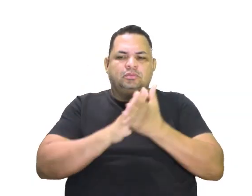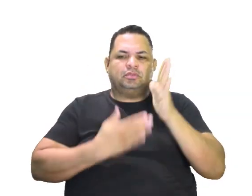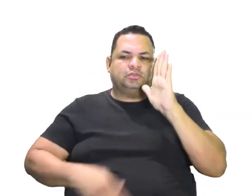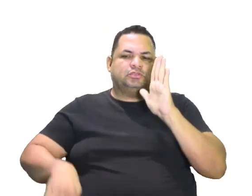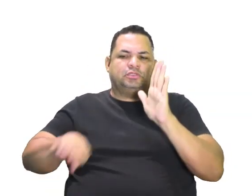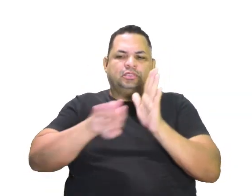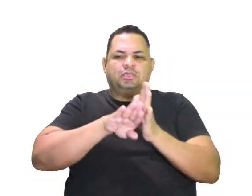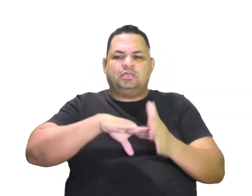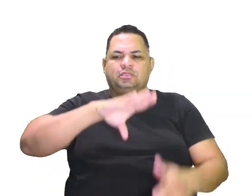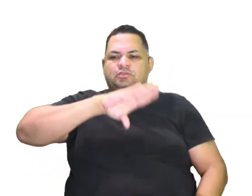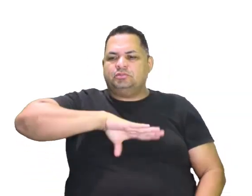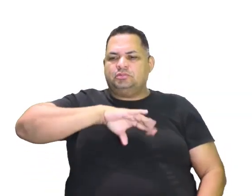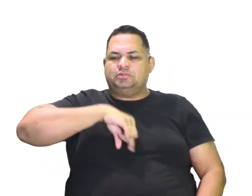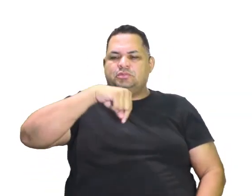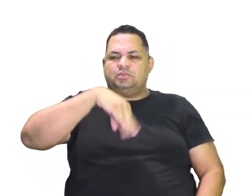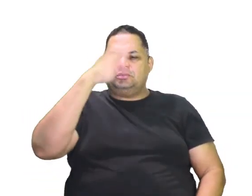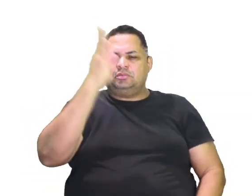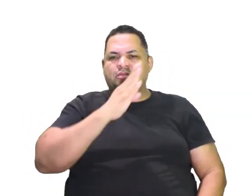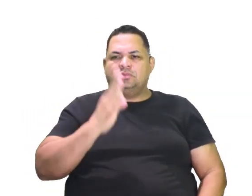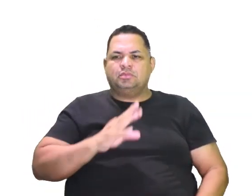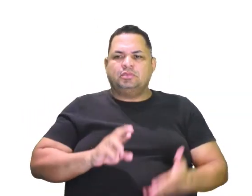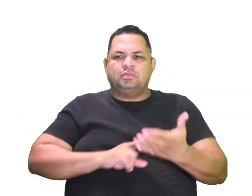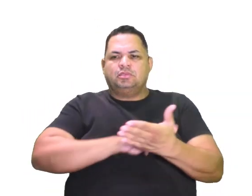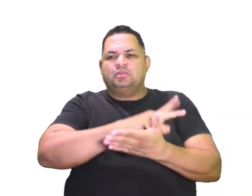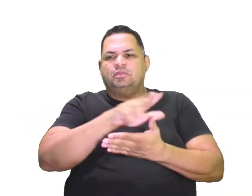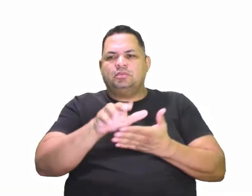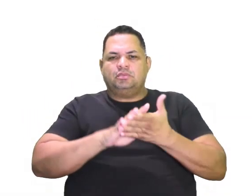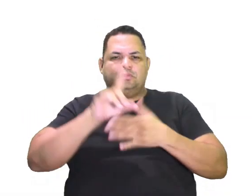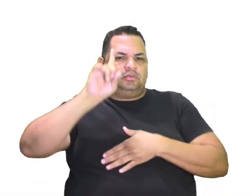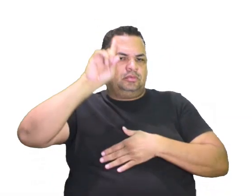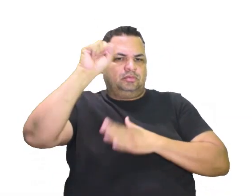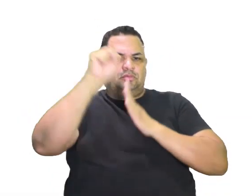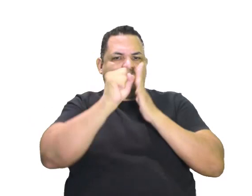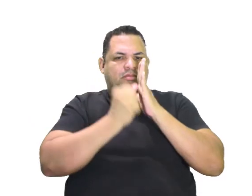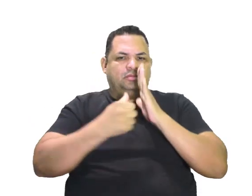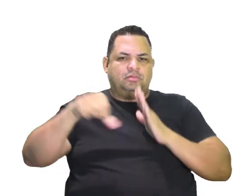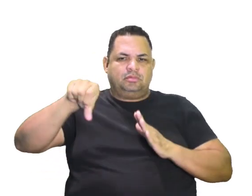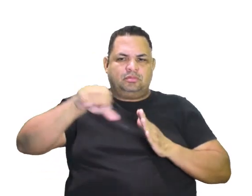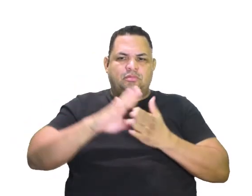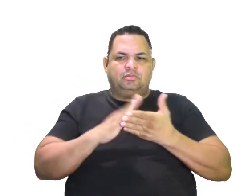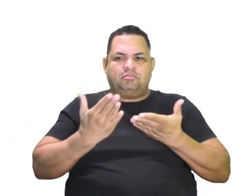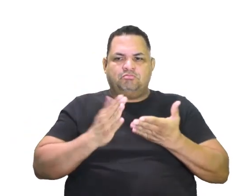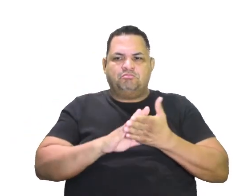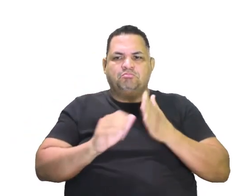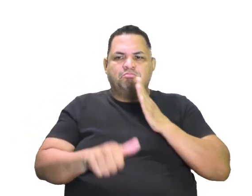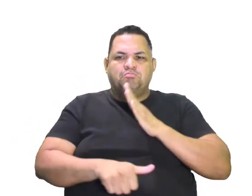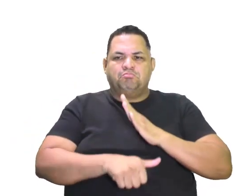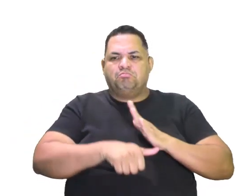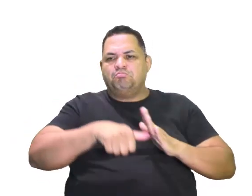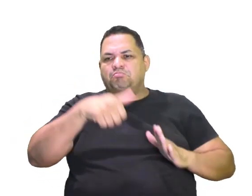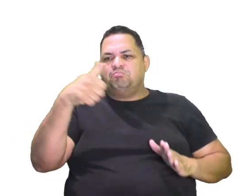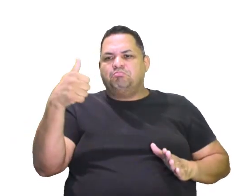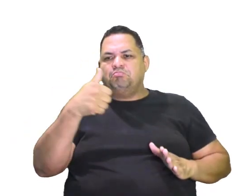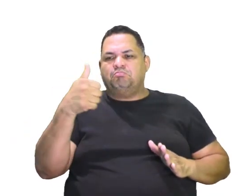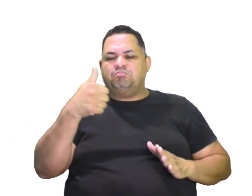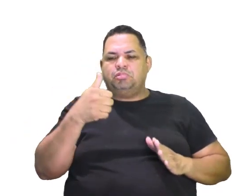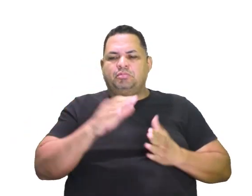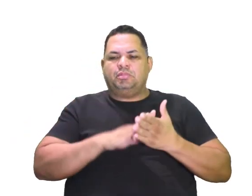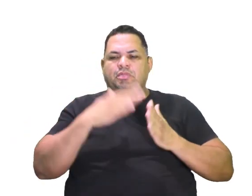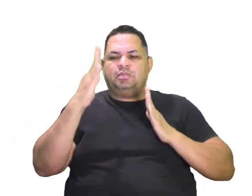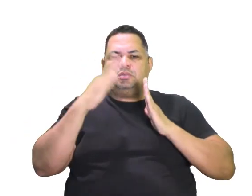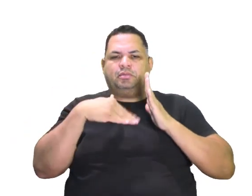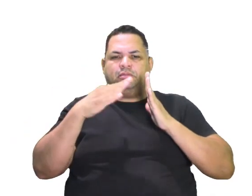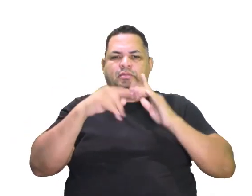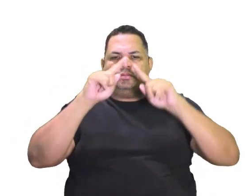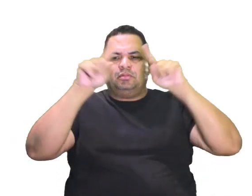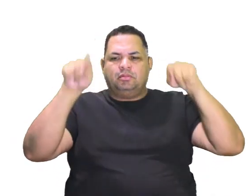dos portugueses, né? E muitos intelectuais do século XIX o consideraram como a primeira grande